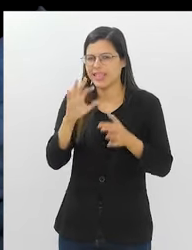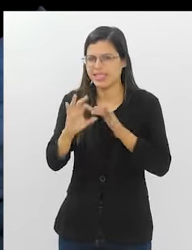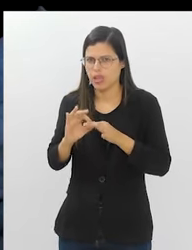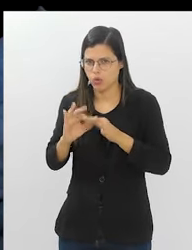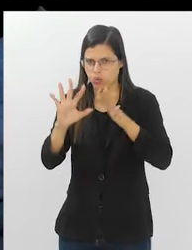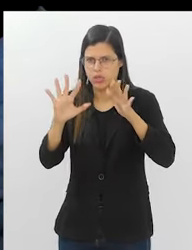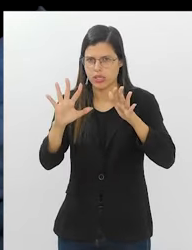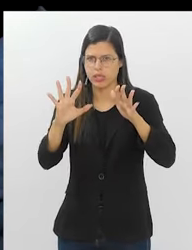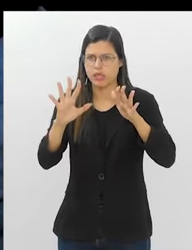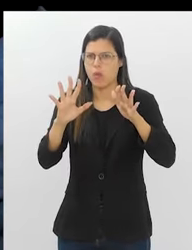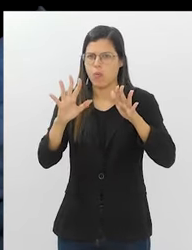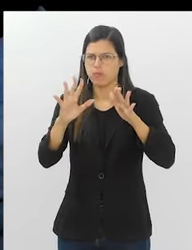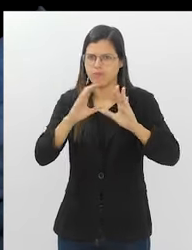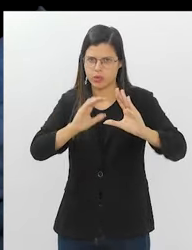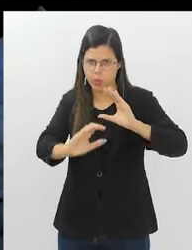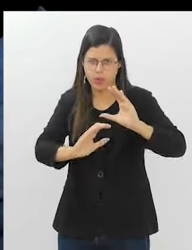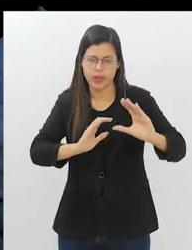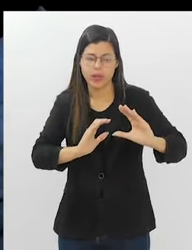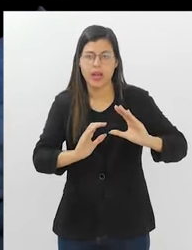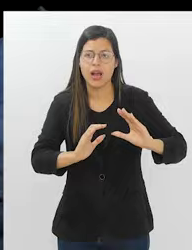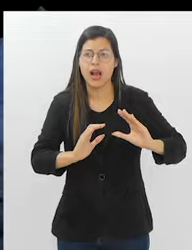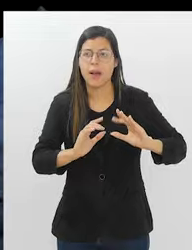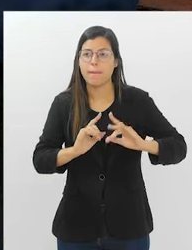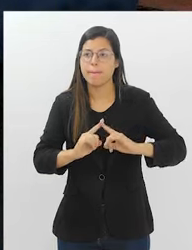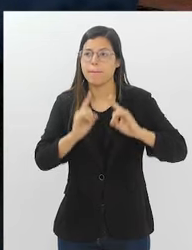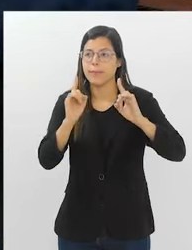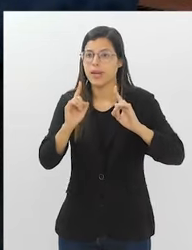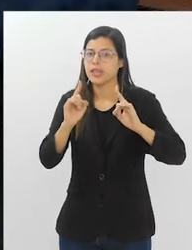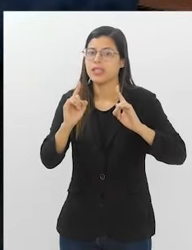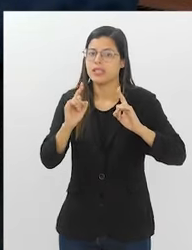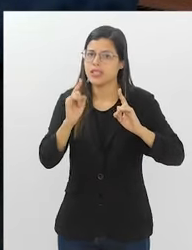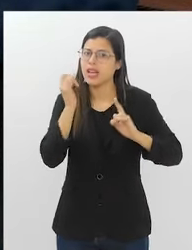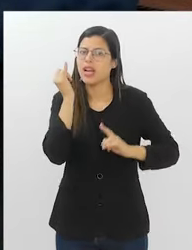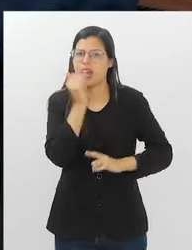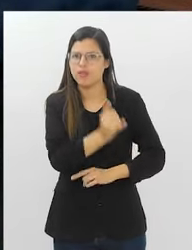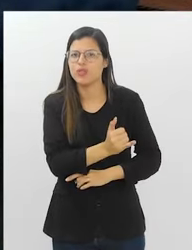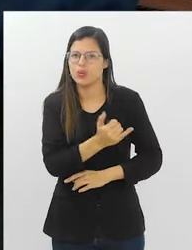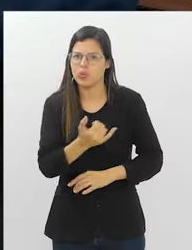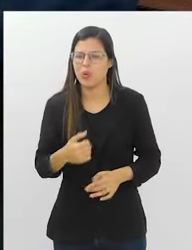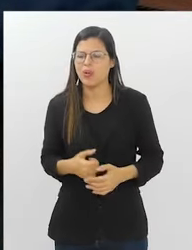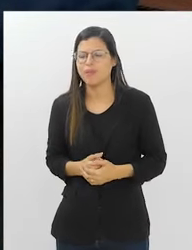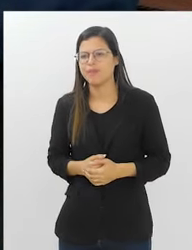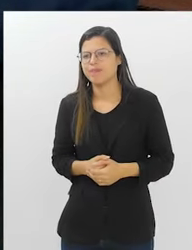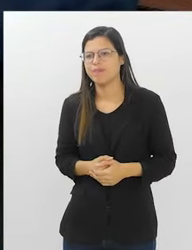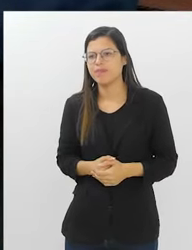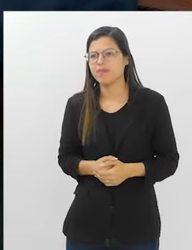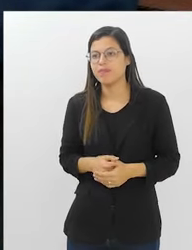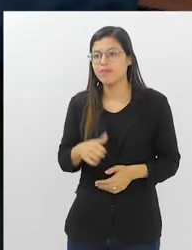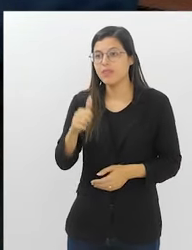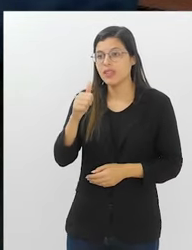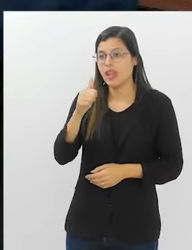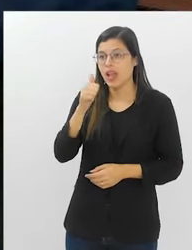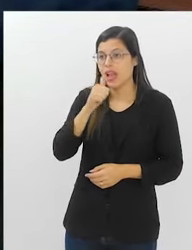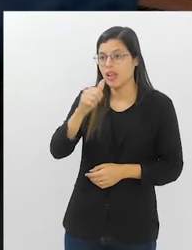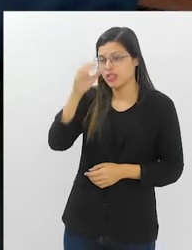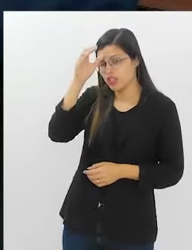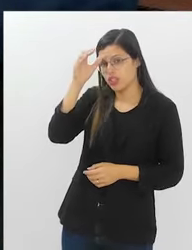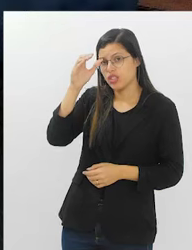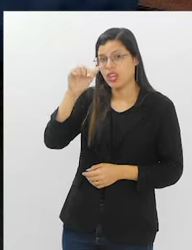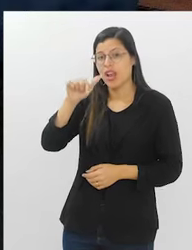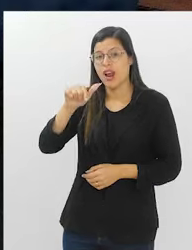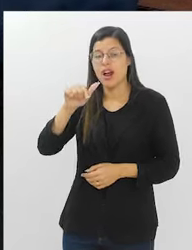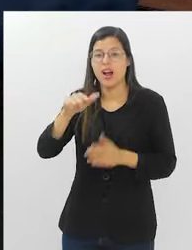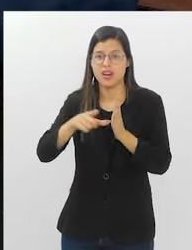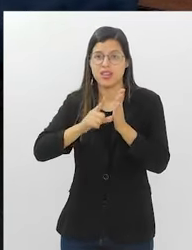autorização para falar, mas pelo desespero ele mandou o recado. Mandou o recado. E aí ela, que era de